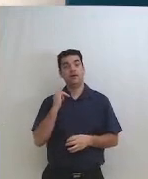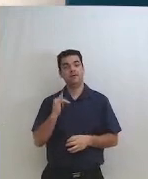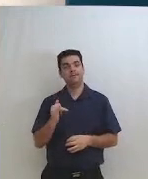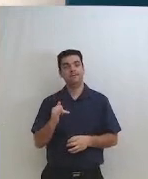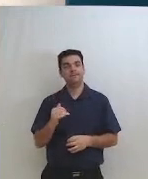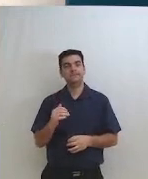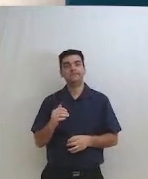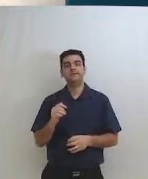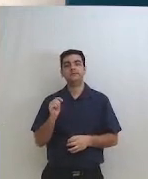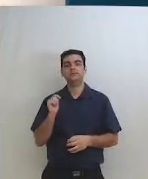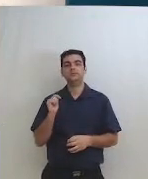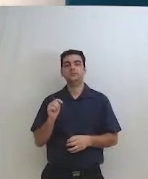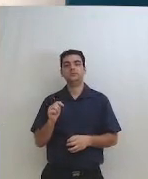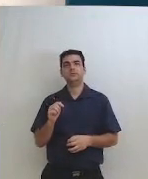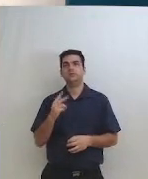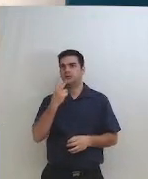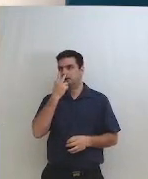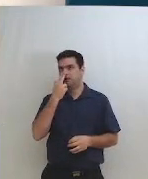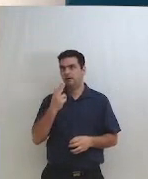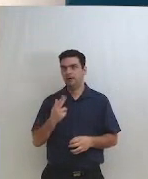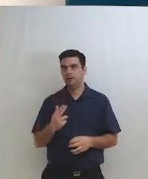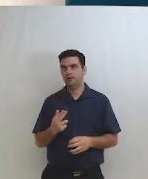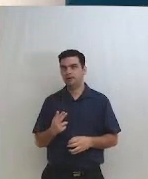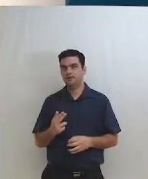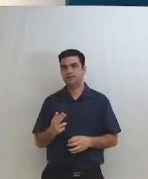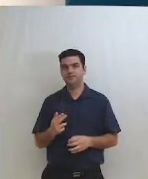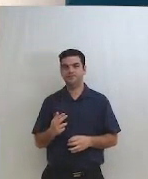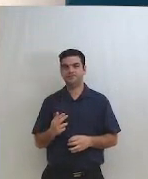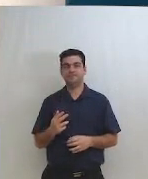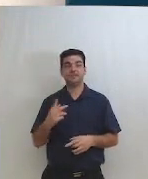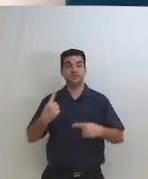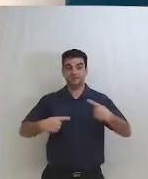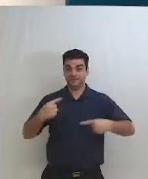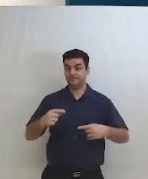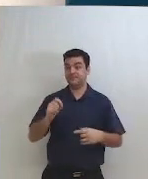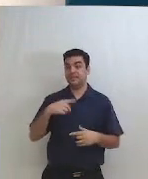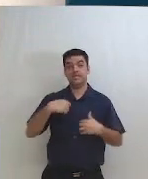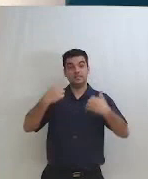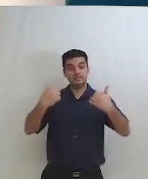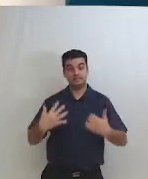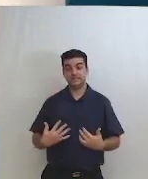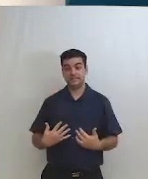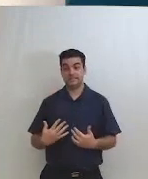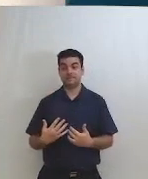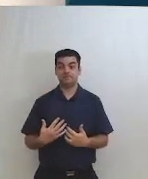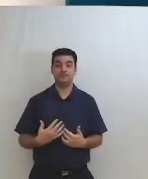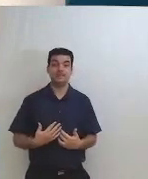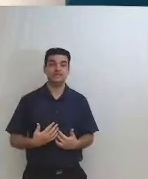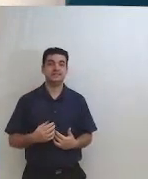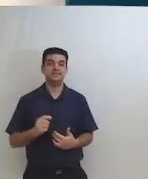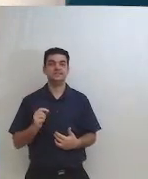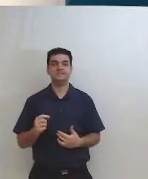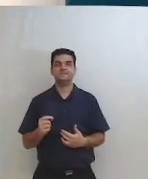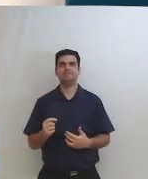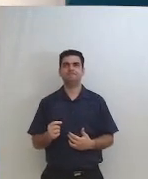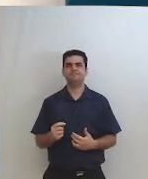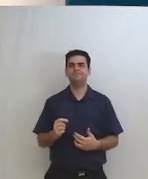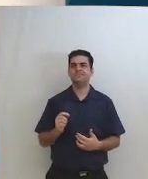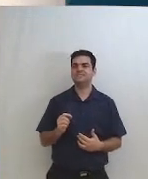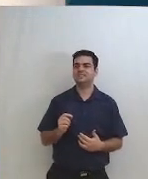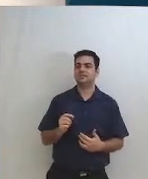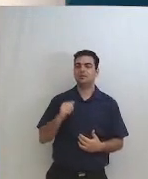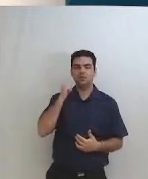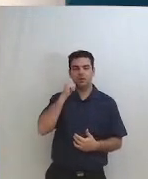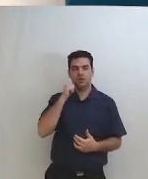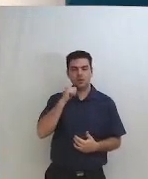quando ouvida no inquérito, ela menciona que apenas, diz aqui a senhora Elidiane